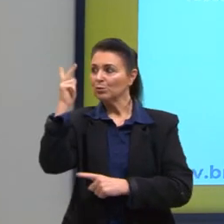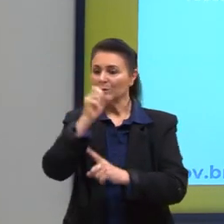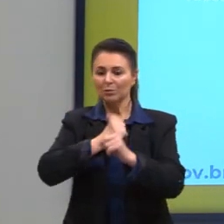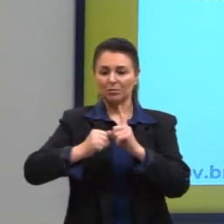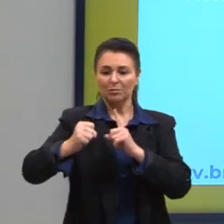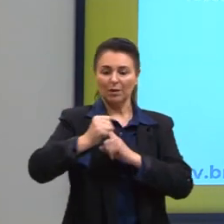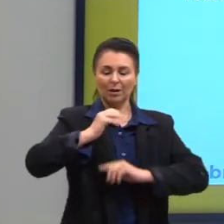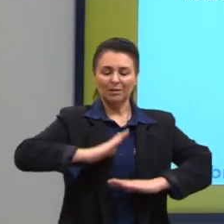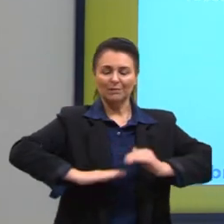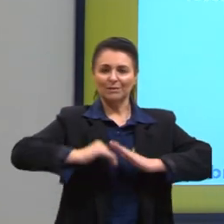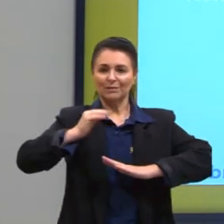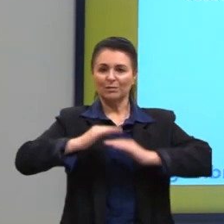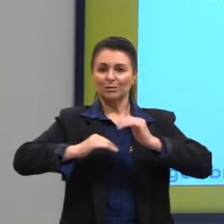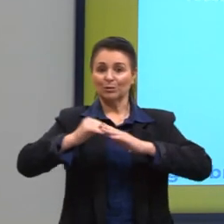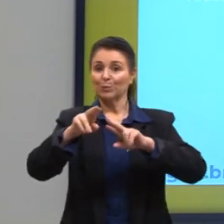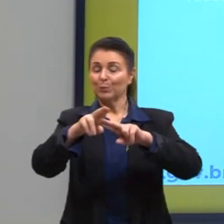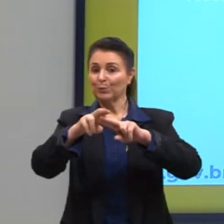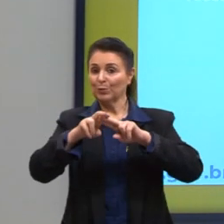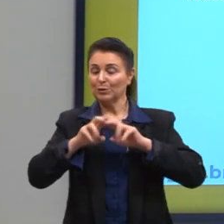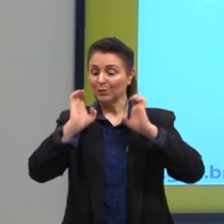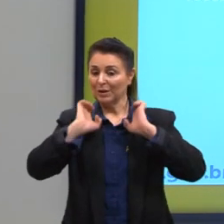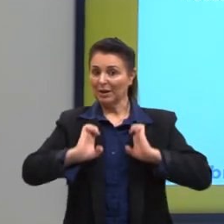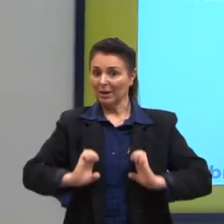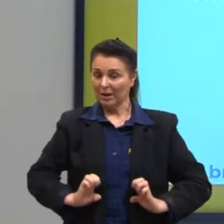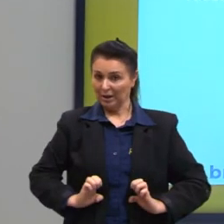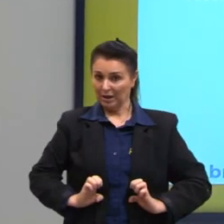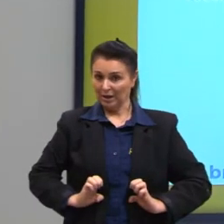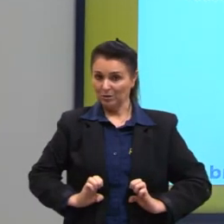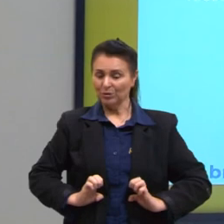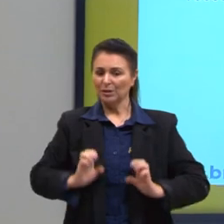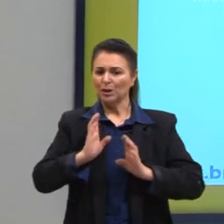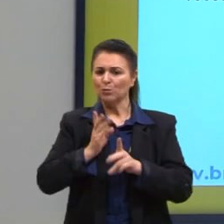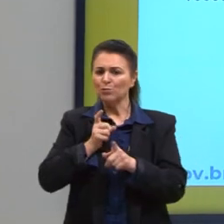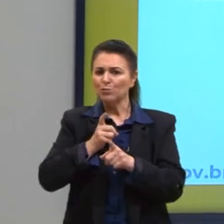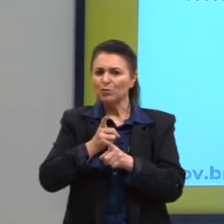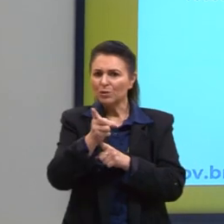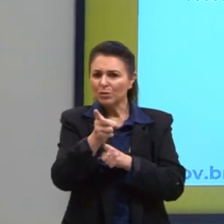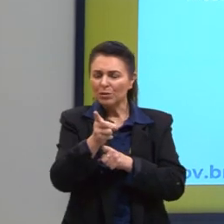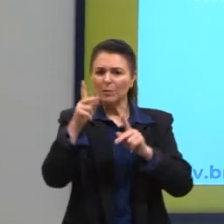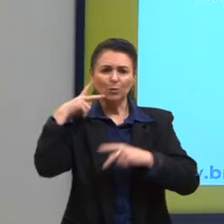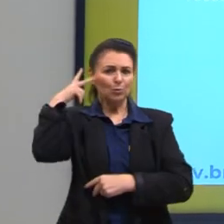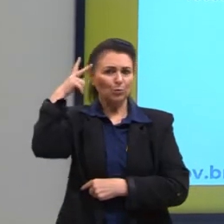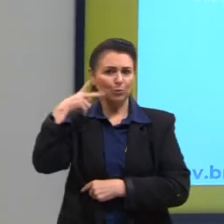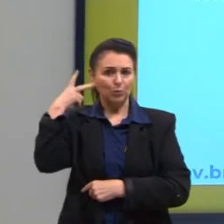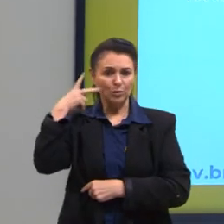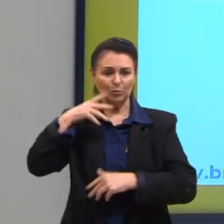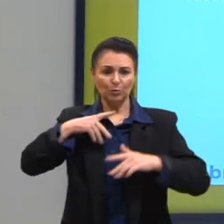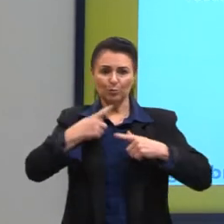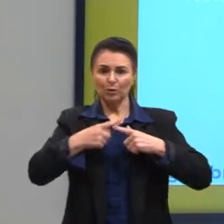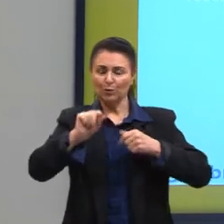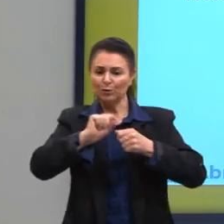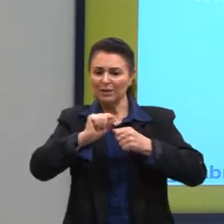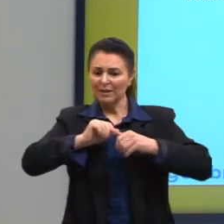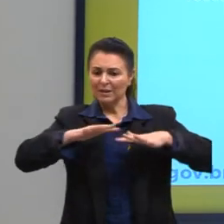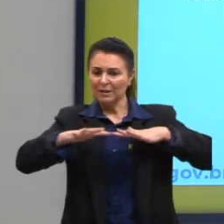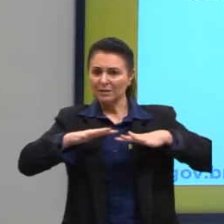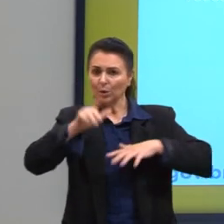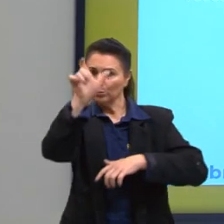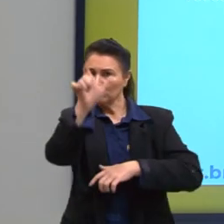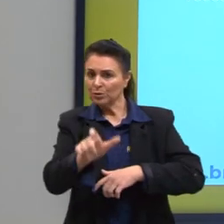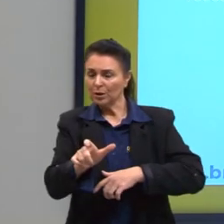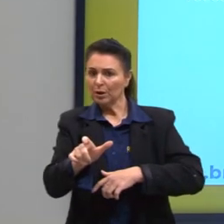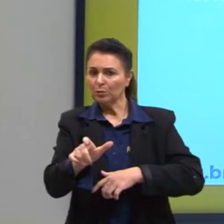vai se construindo assim a ética adquire um direcionamento político uma vez que a ação do sujeito não